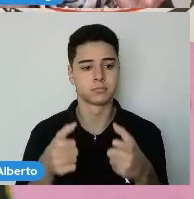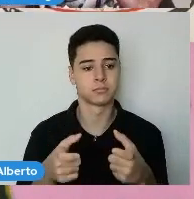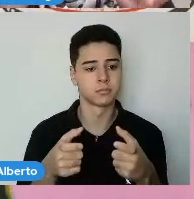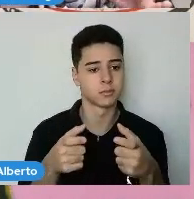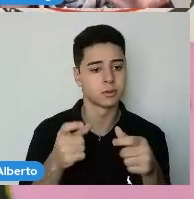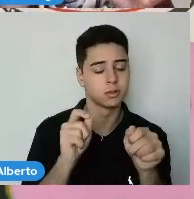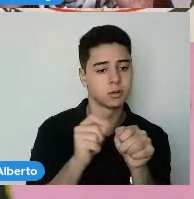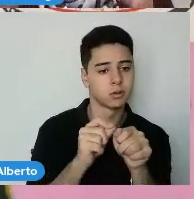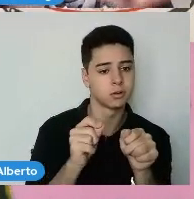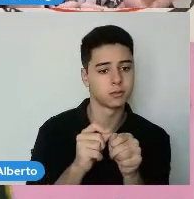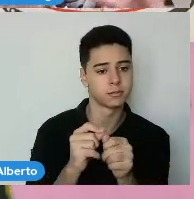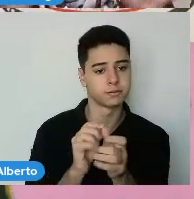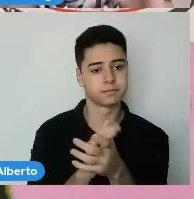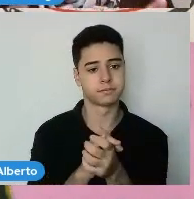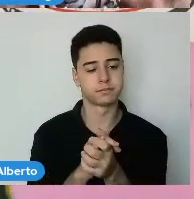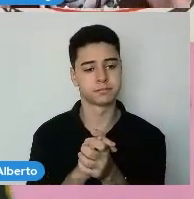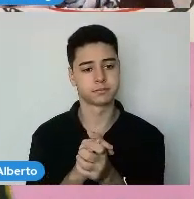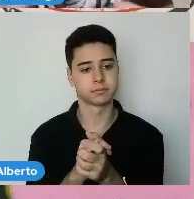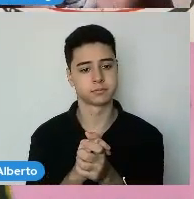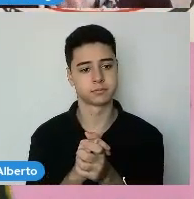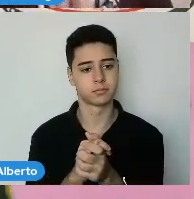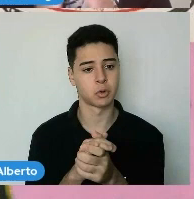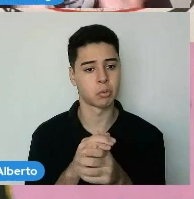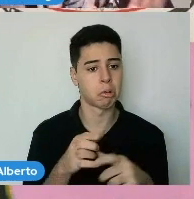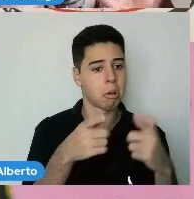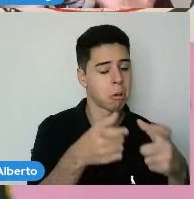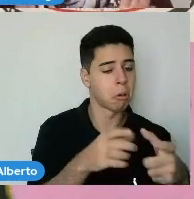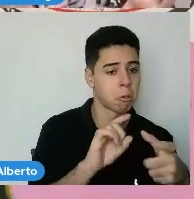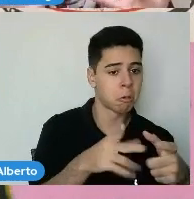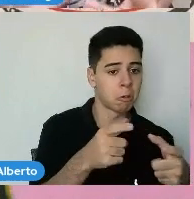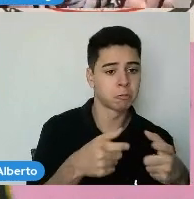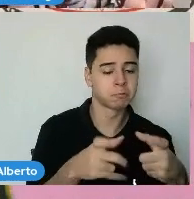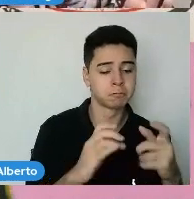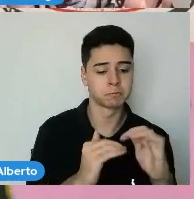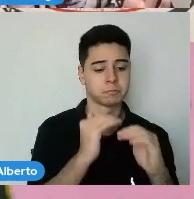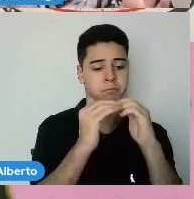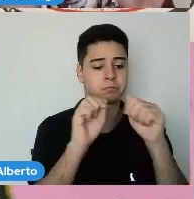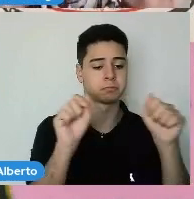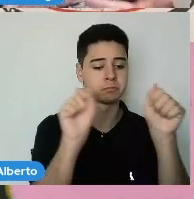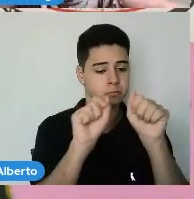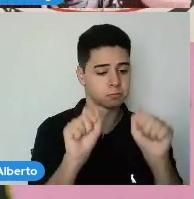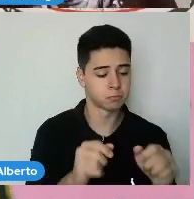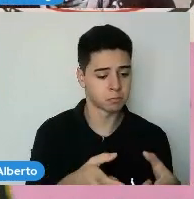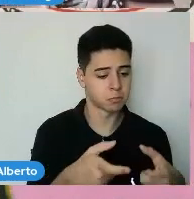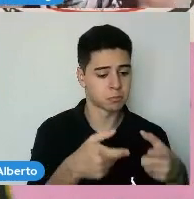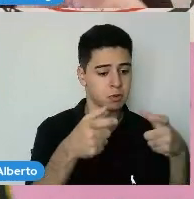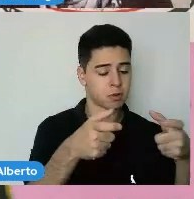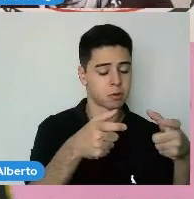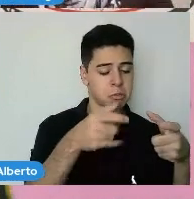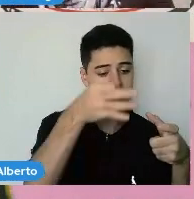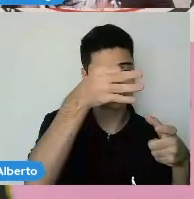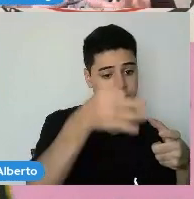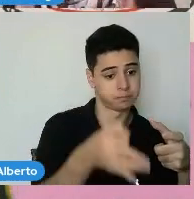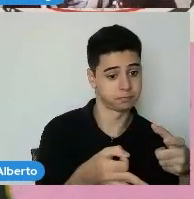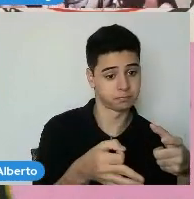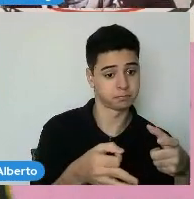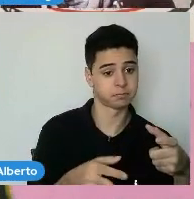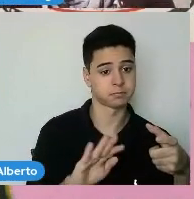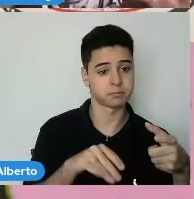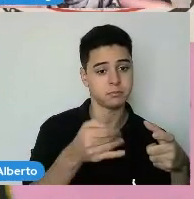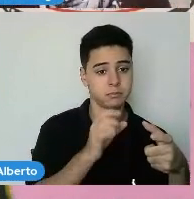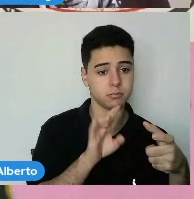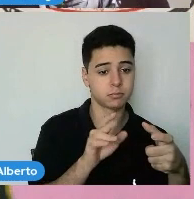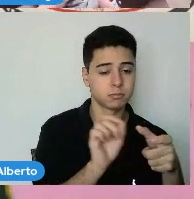feitas para um determinado espaço, são construídas para existirem em um determinado espaço e só